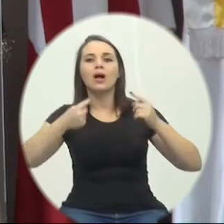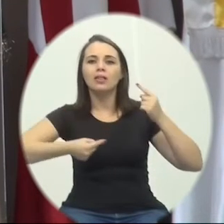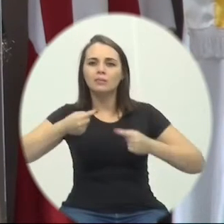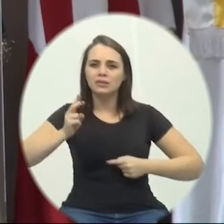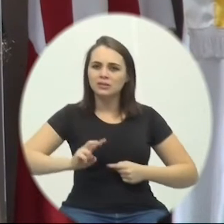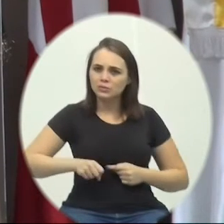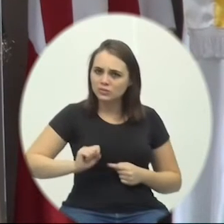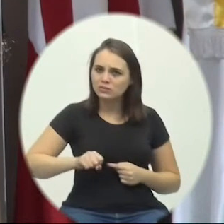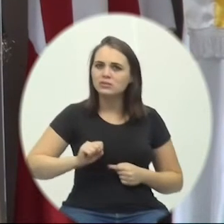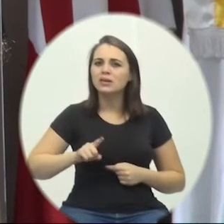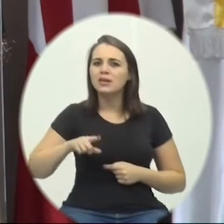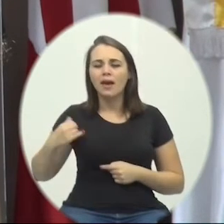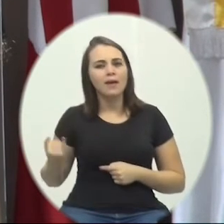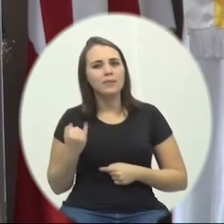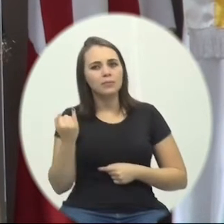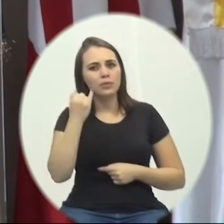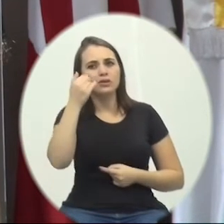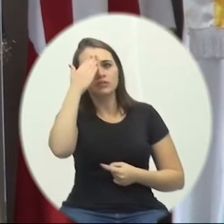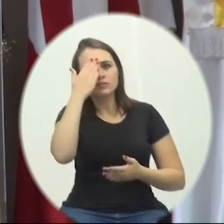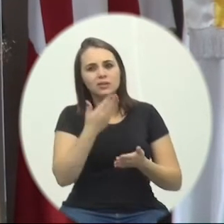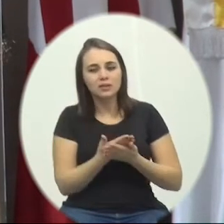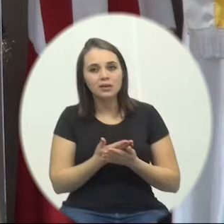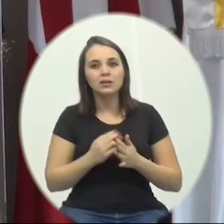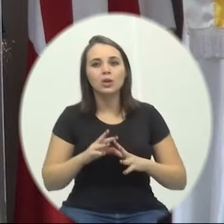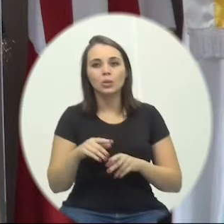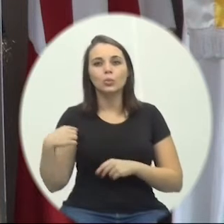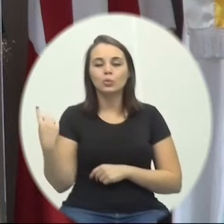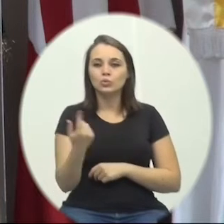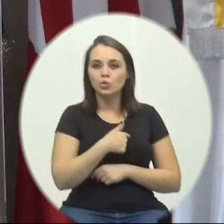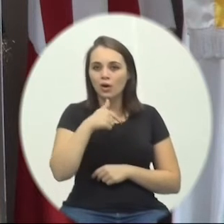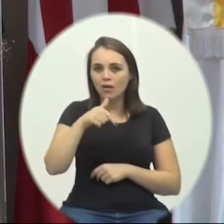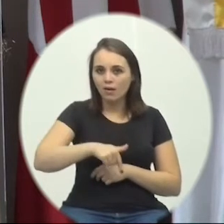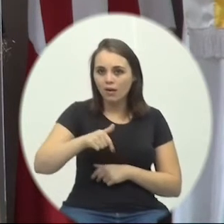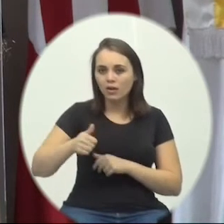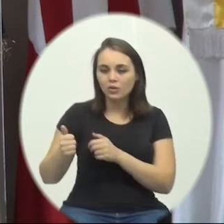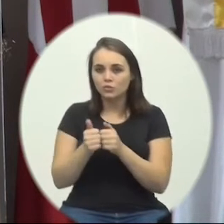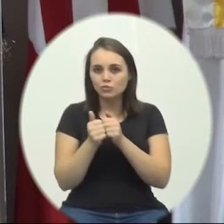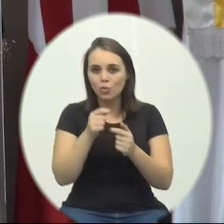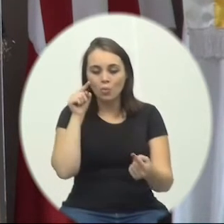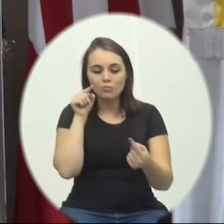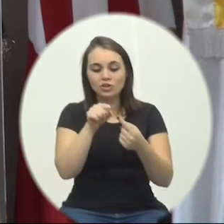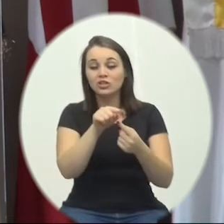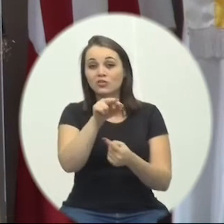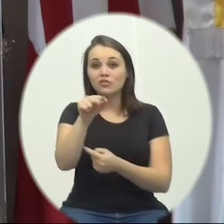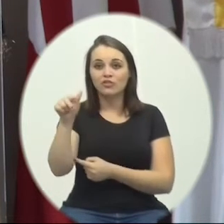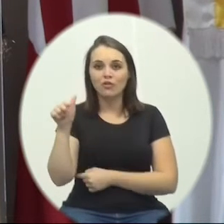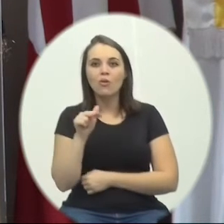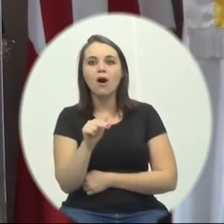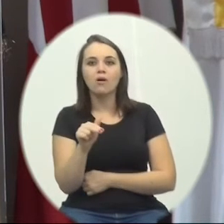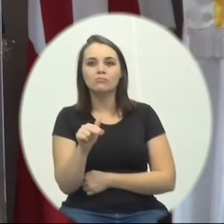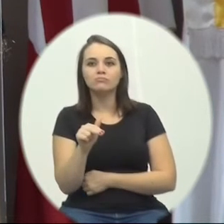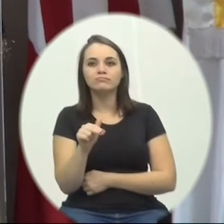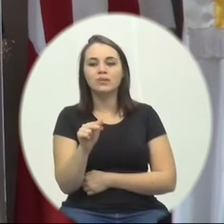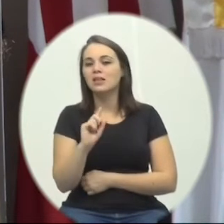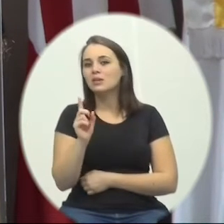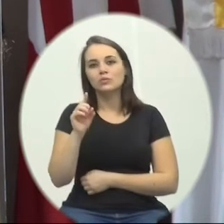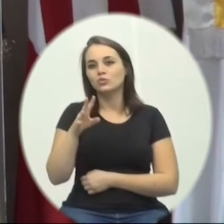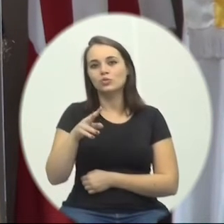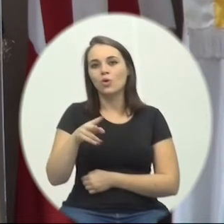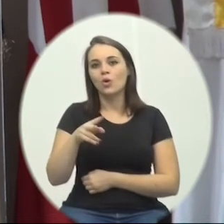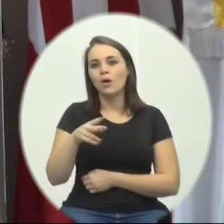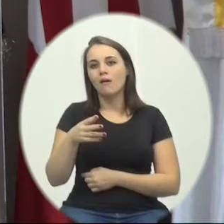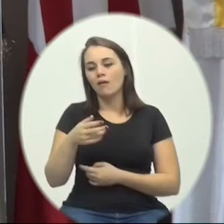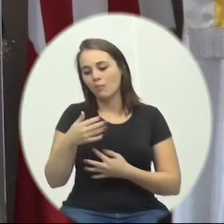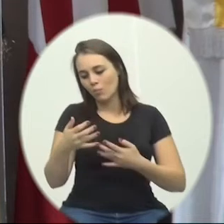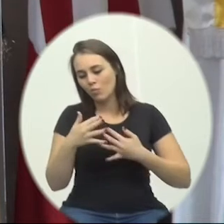nunca seja importante, de fato, a gente está todos nós imbuídos no mesmo propósito, não só para esse caso, mas tantos outros casos